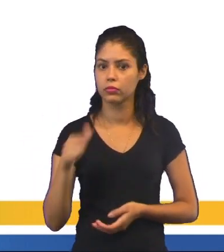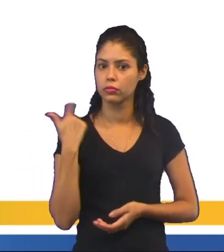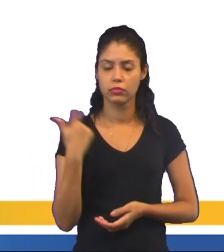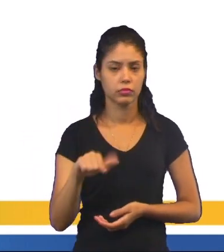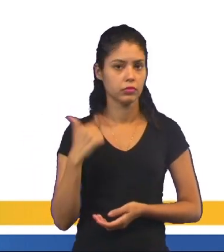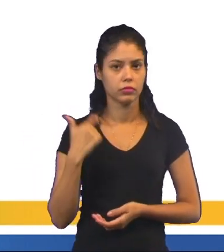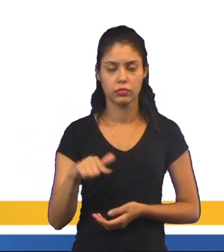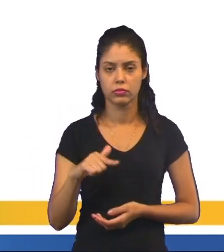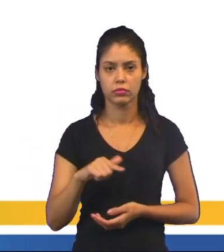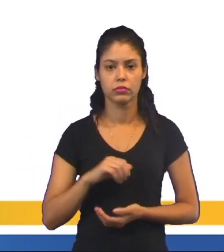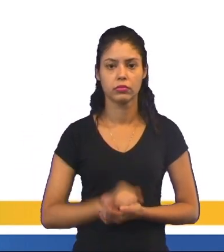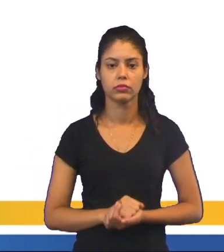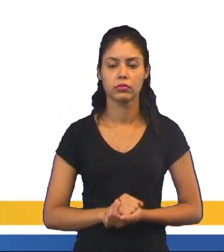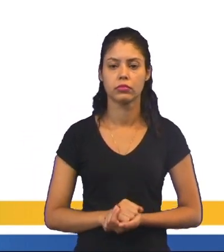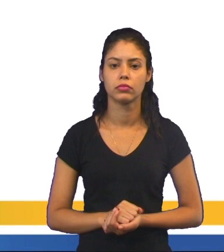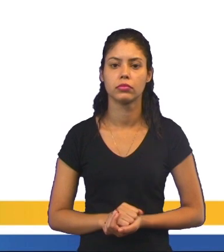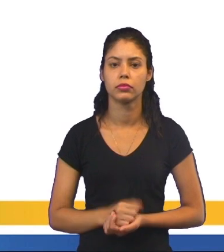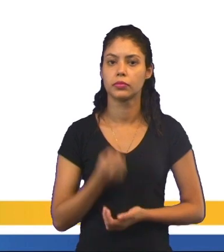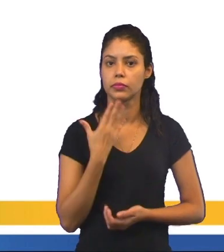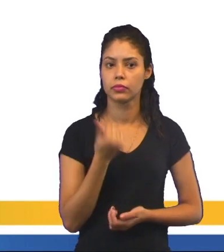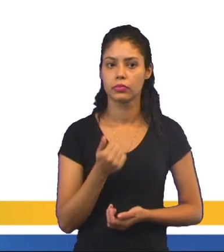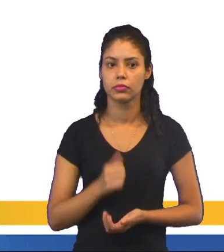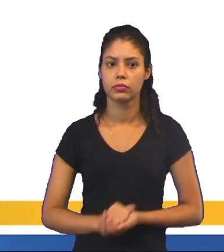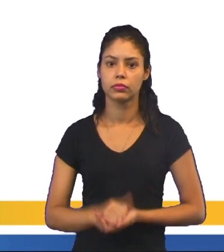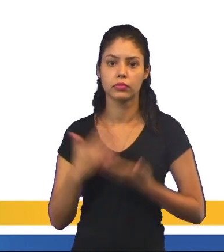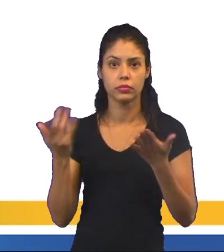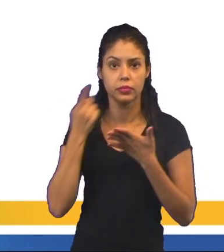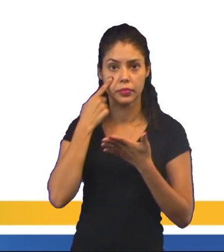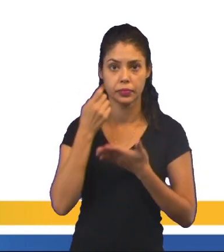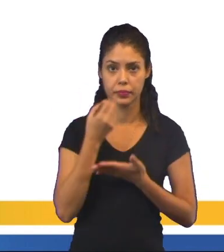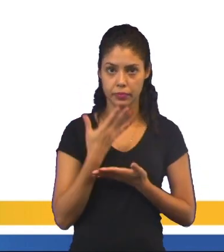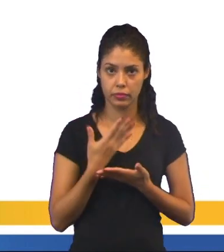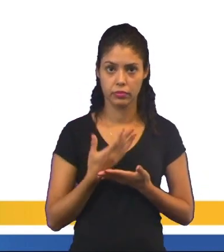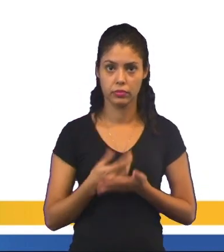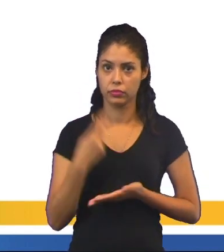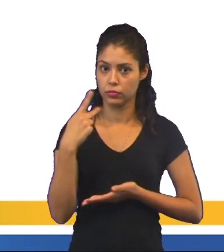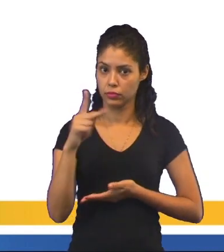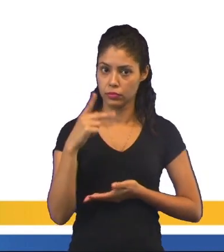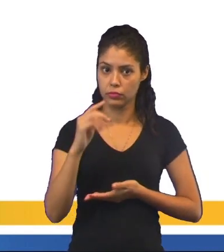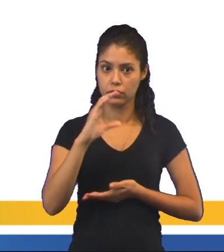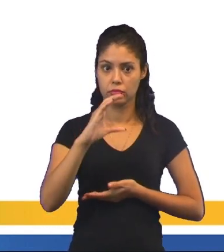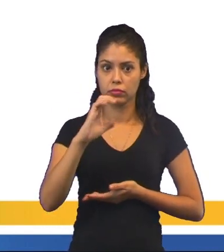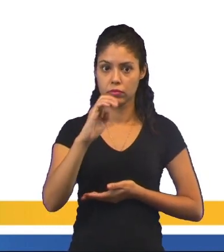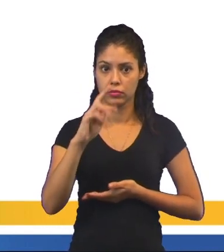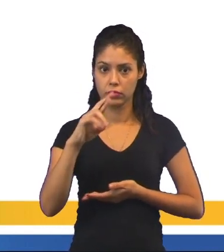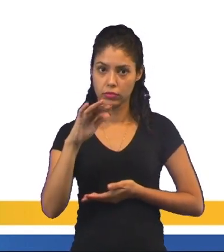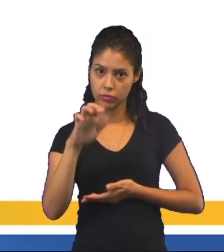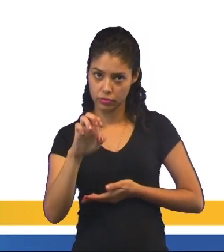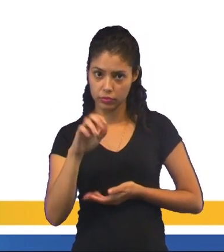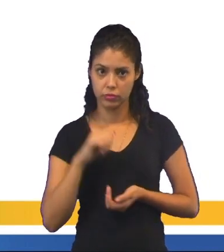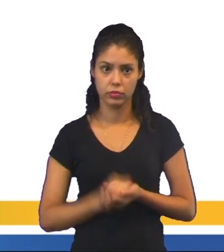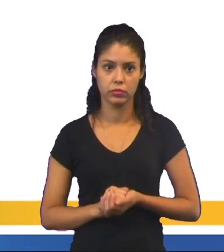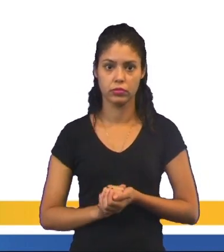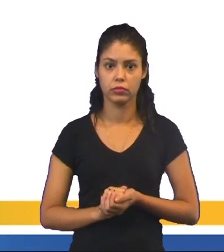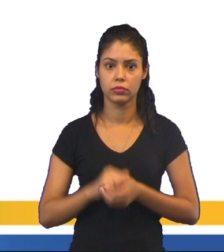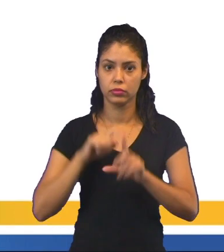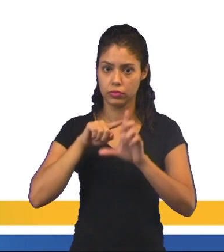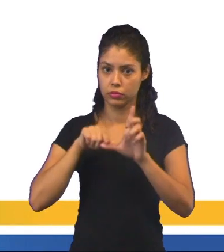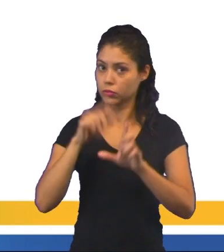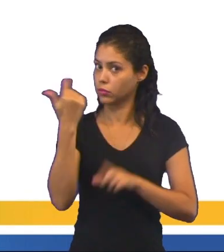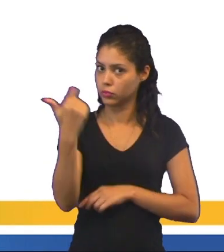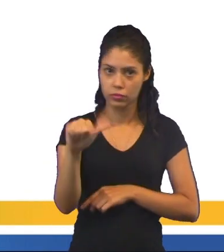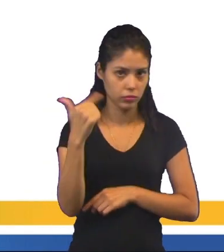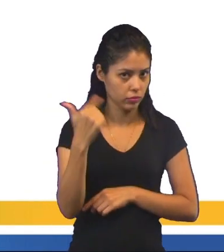irá existir tudo bem Olha bem o seu coeficiente angular